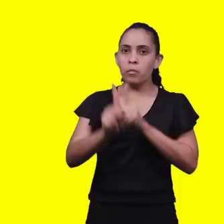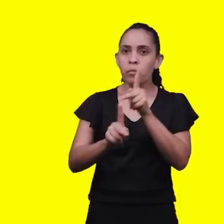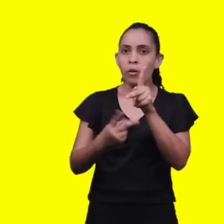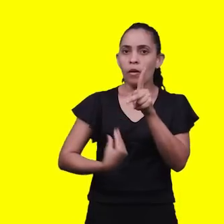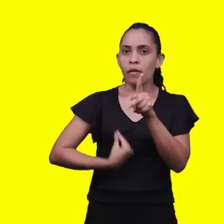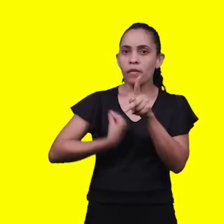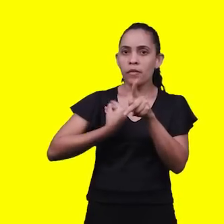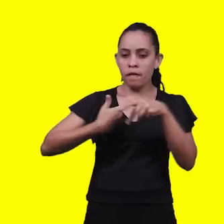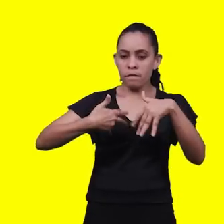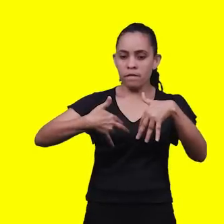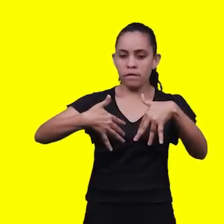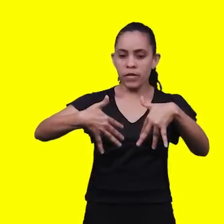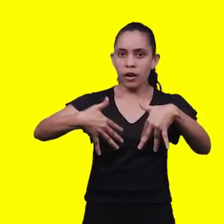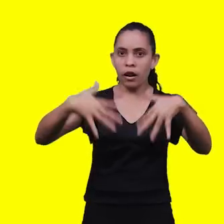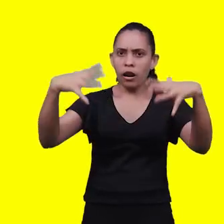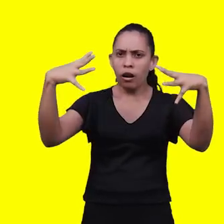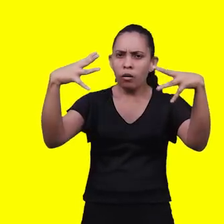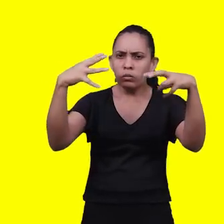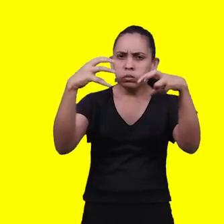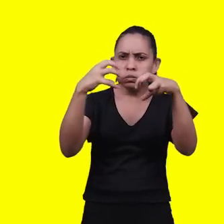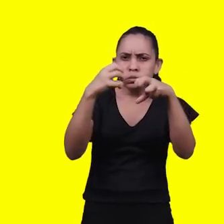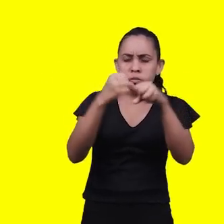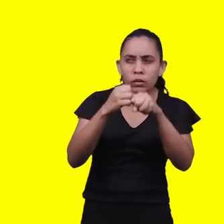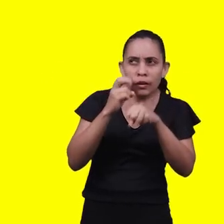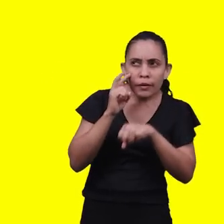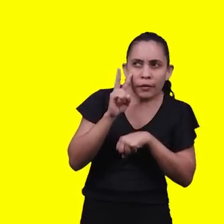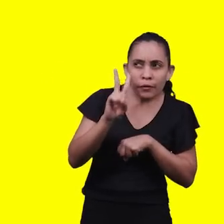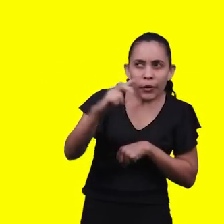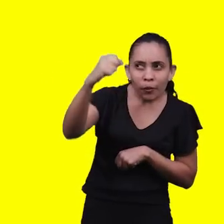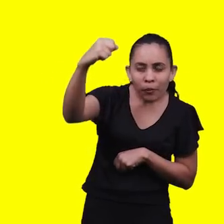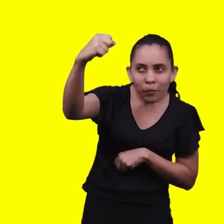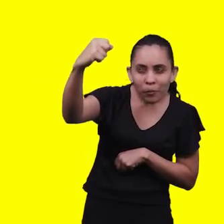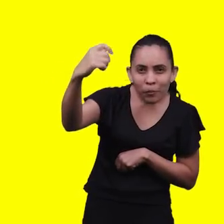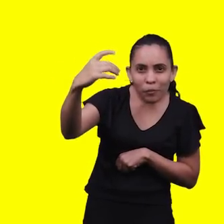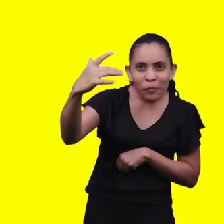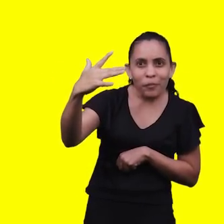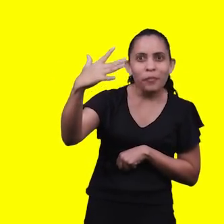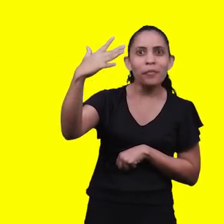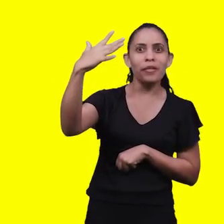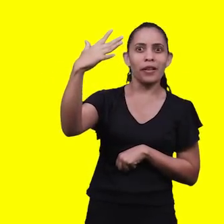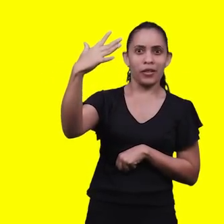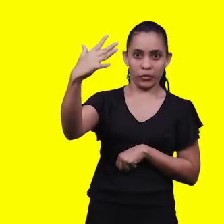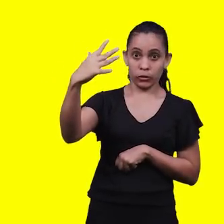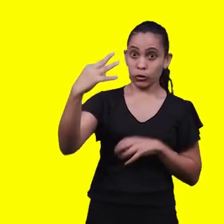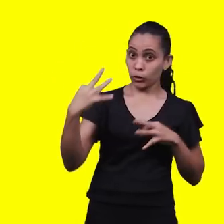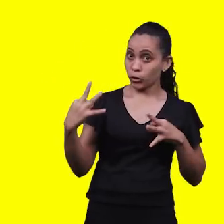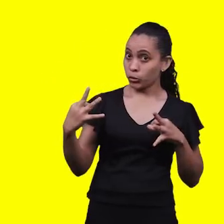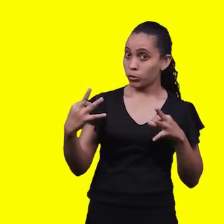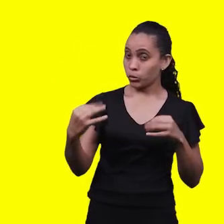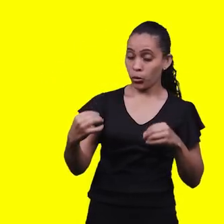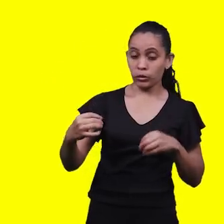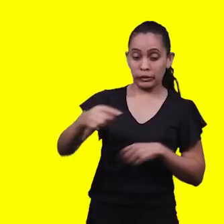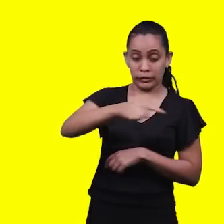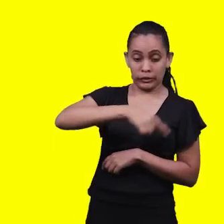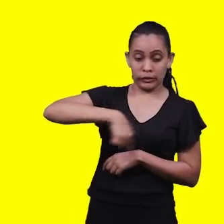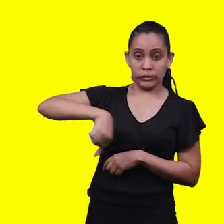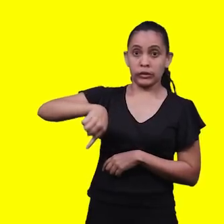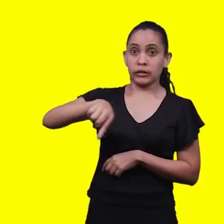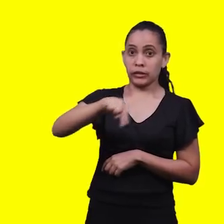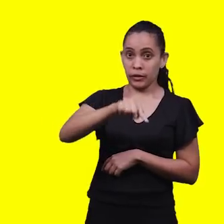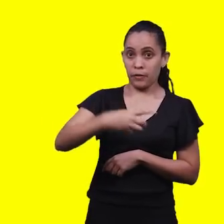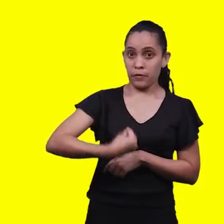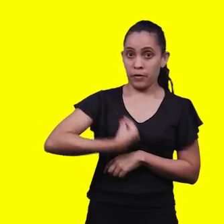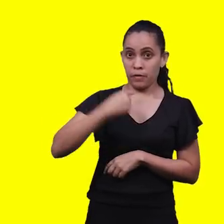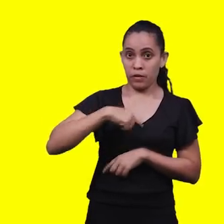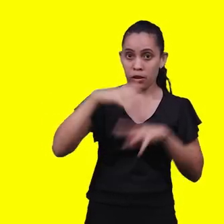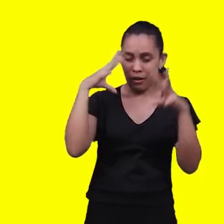que andava em trevas viu uma grande luz, e sobre os que habitavam na região da